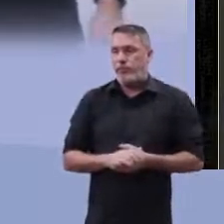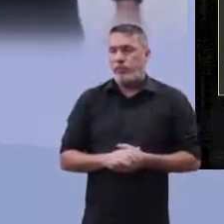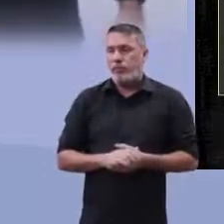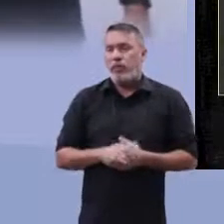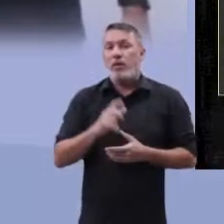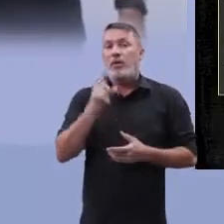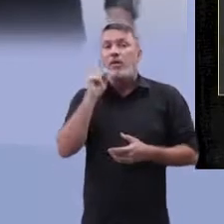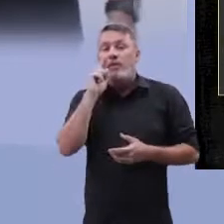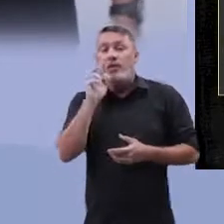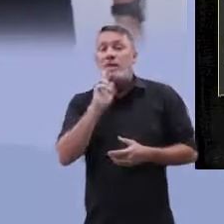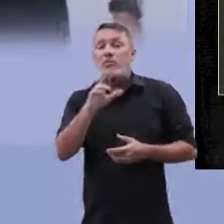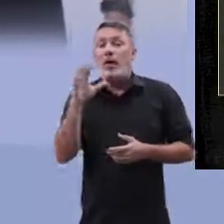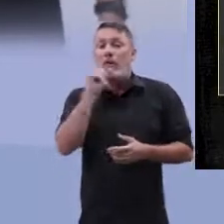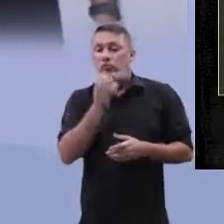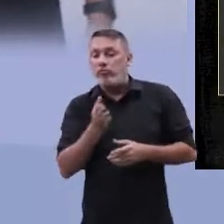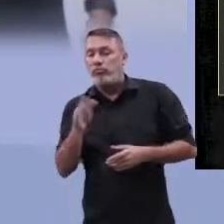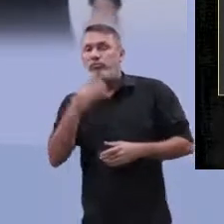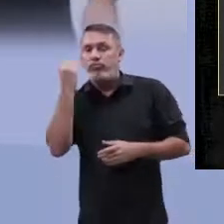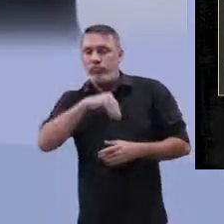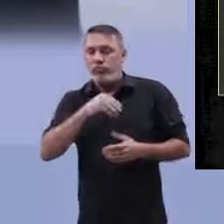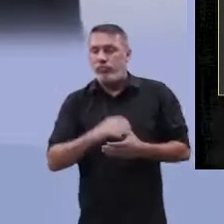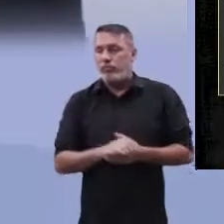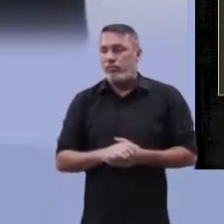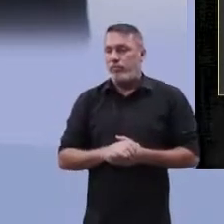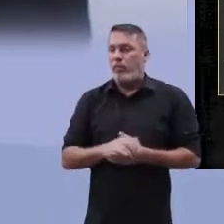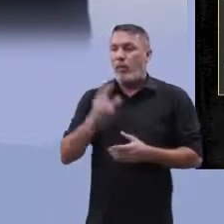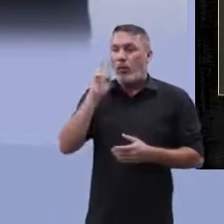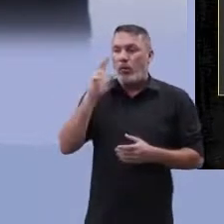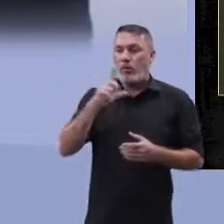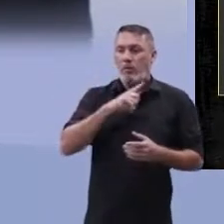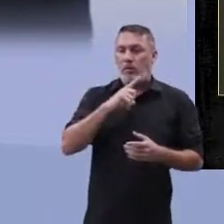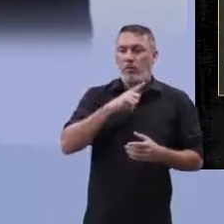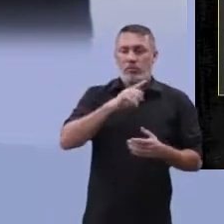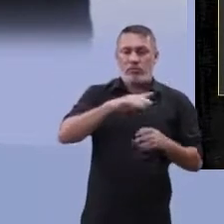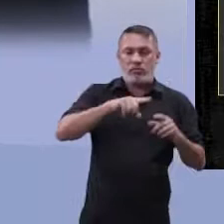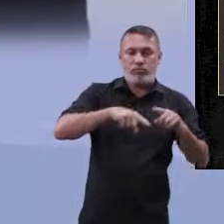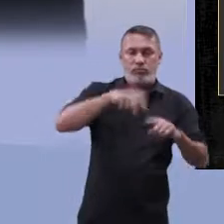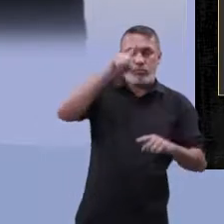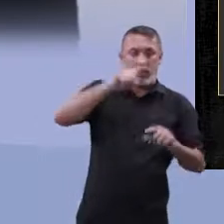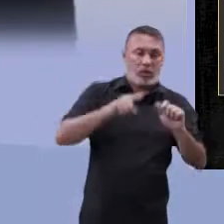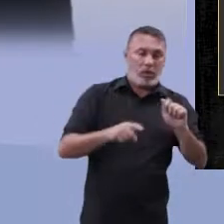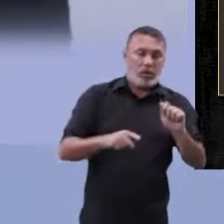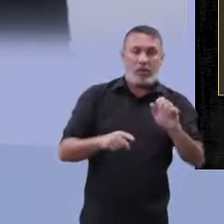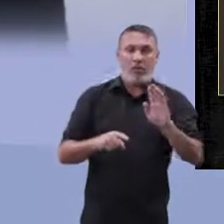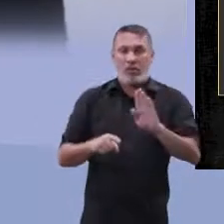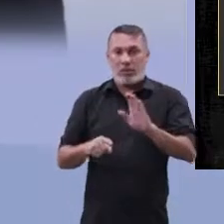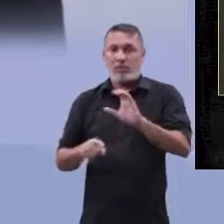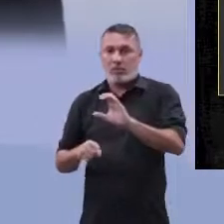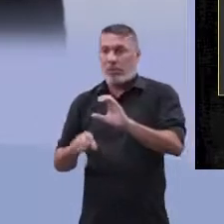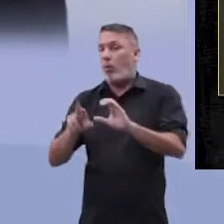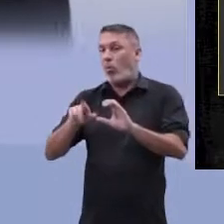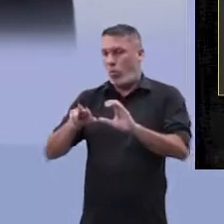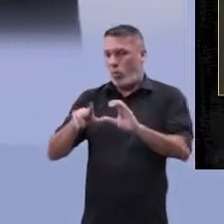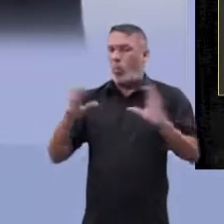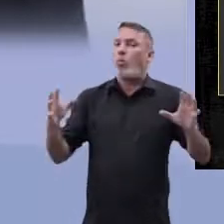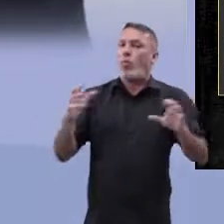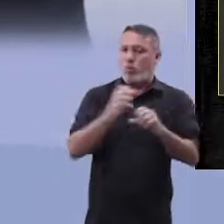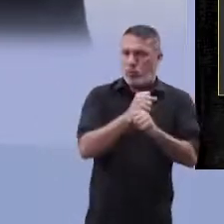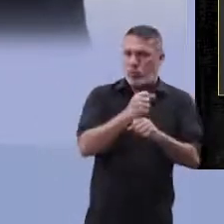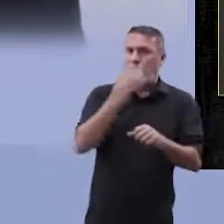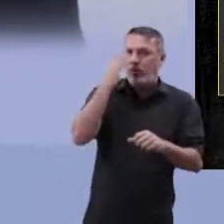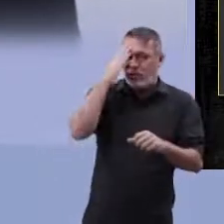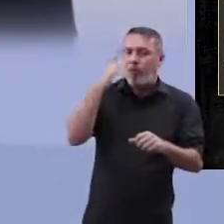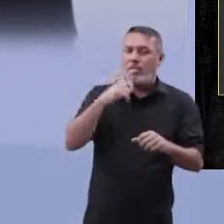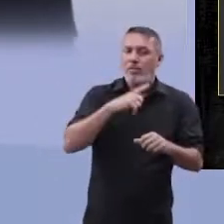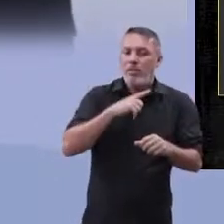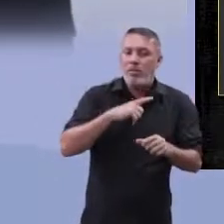nessa. Hackeando a questão para você. O volume da parte A, da parte B e da parte C é igual. O volume